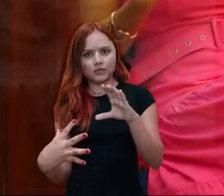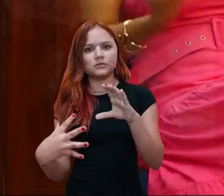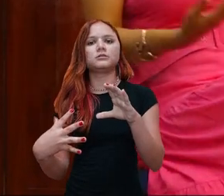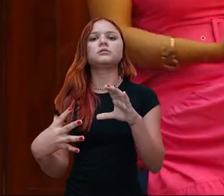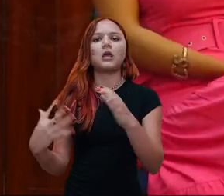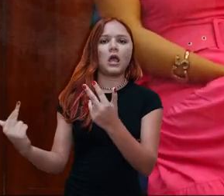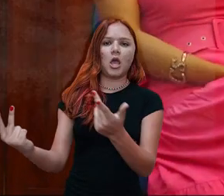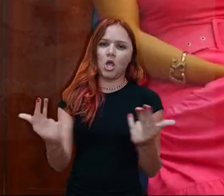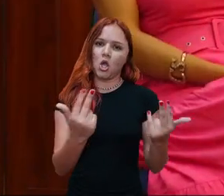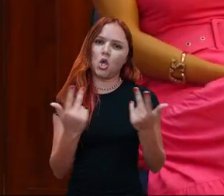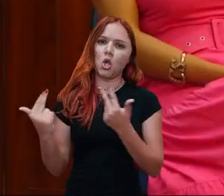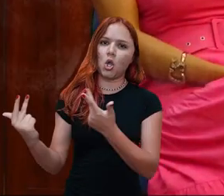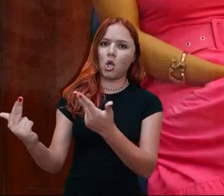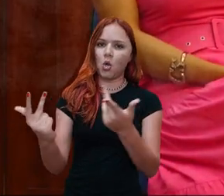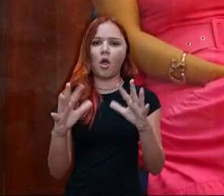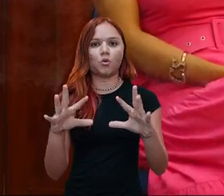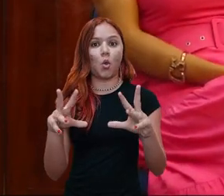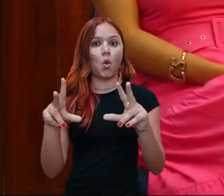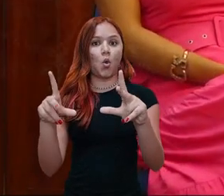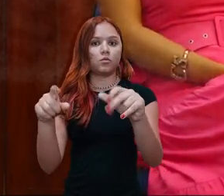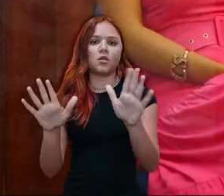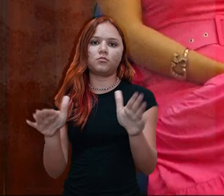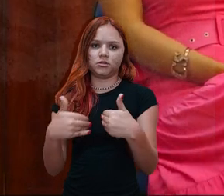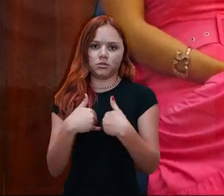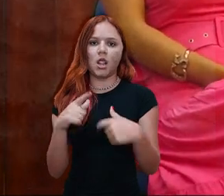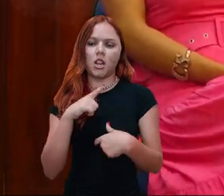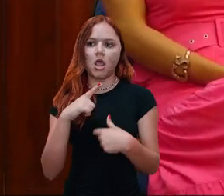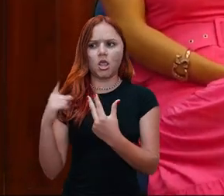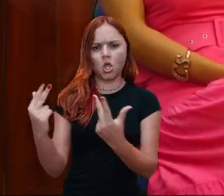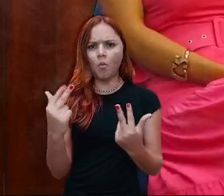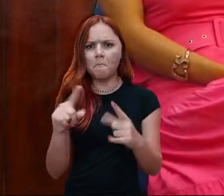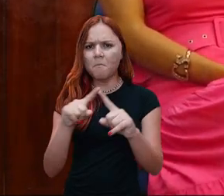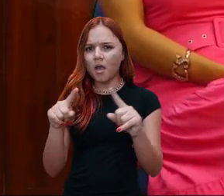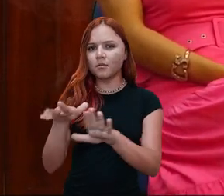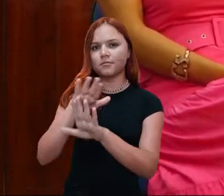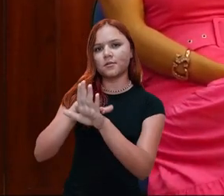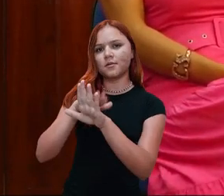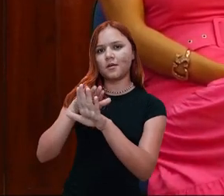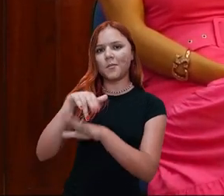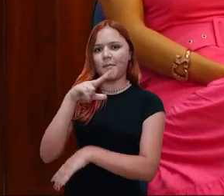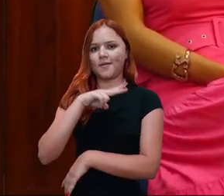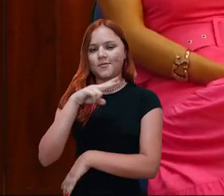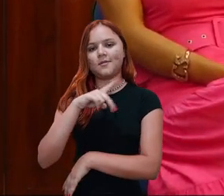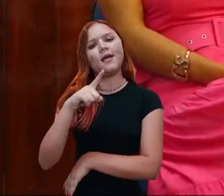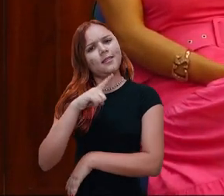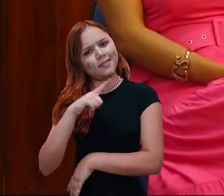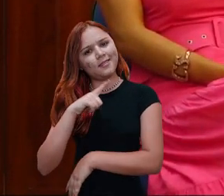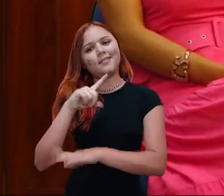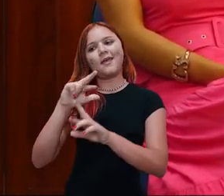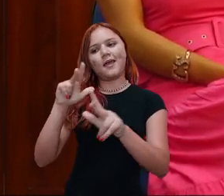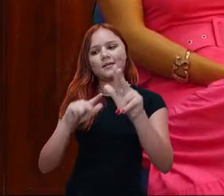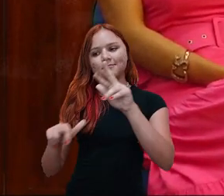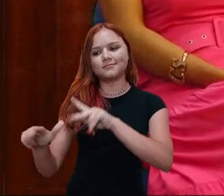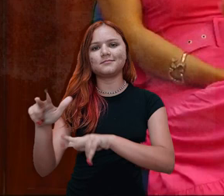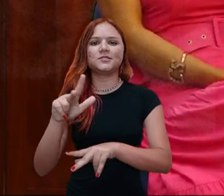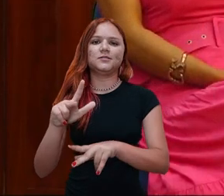perdura aquelas características do autismo, mas cada um deles tem o seu jeitinho, a sua particularidade, a sua